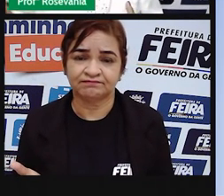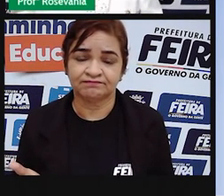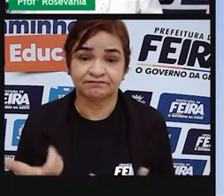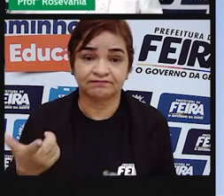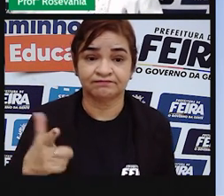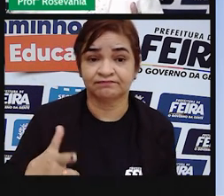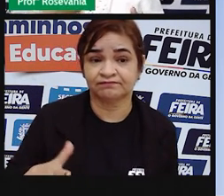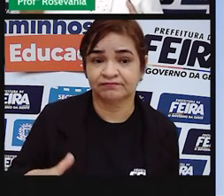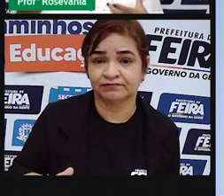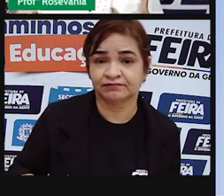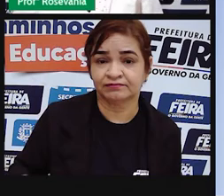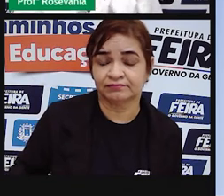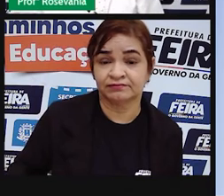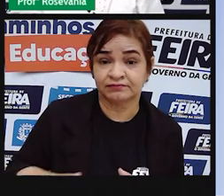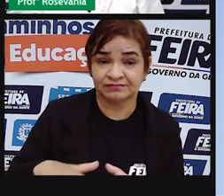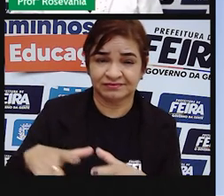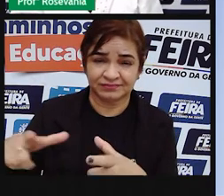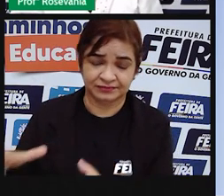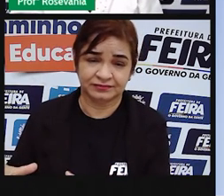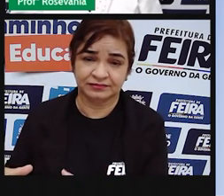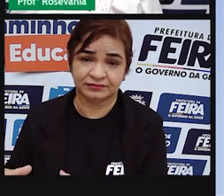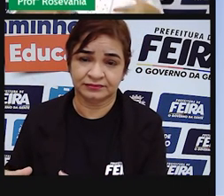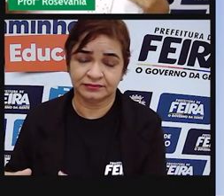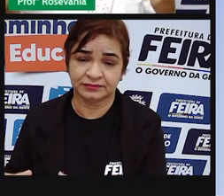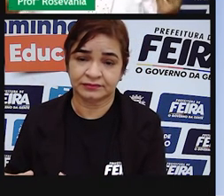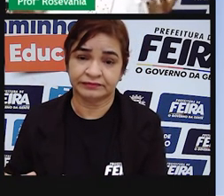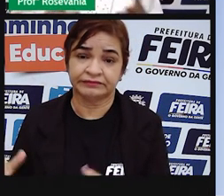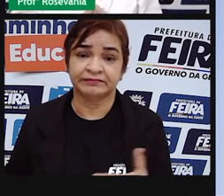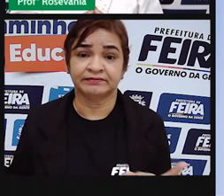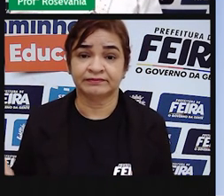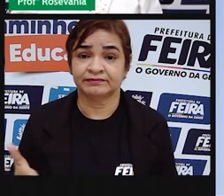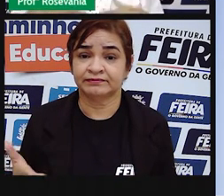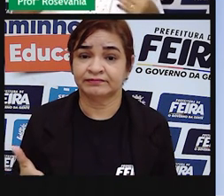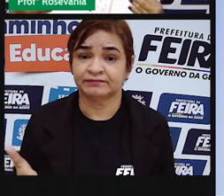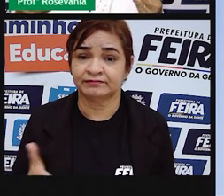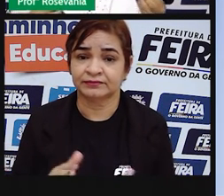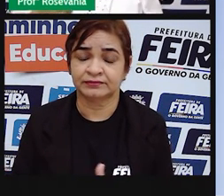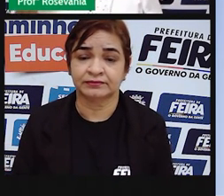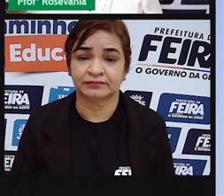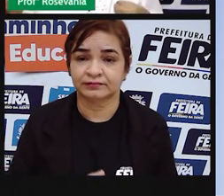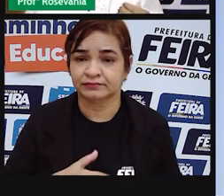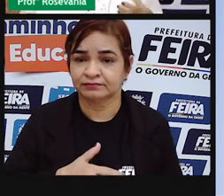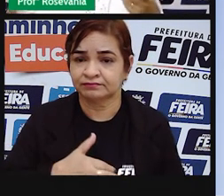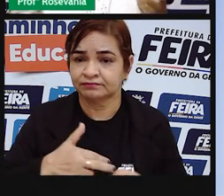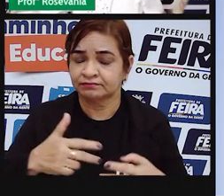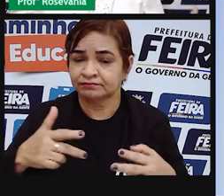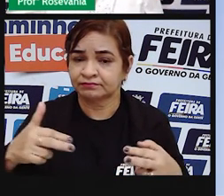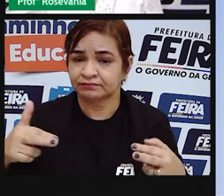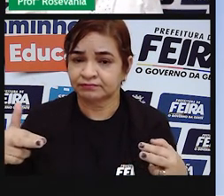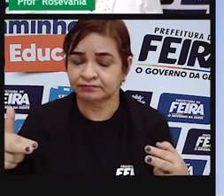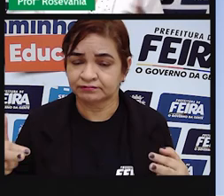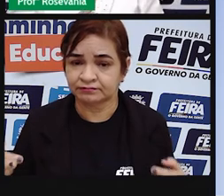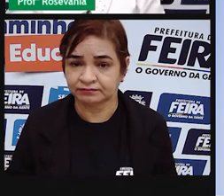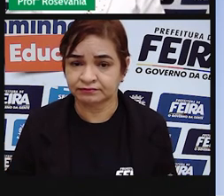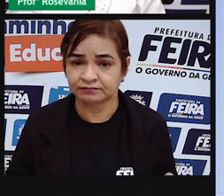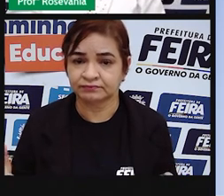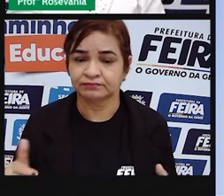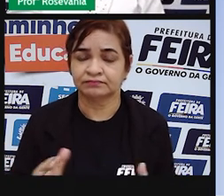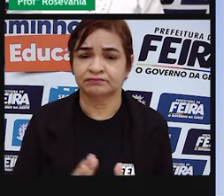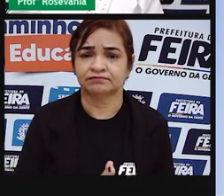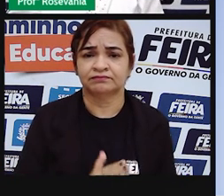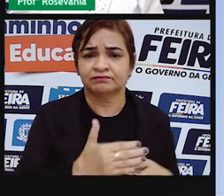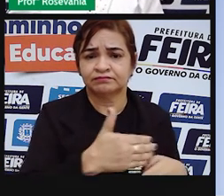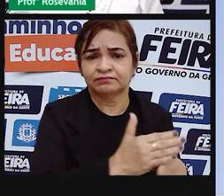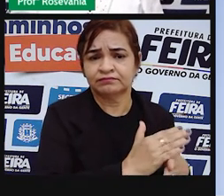uma estagnação, não tem mais esse espaço lá para eles, porque agora, né, as grandes construtoras tomam conta de quase todas